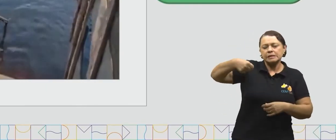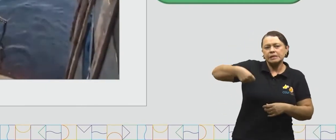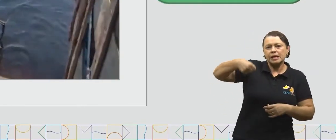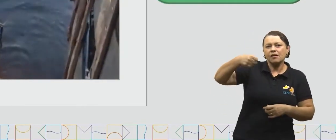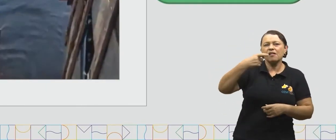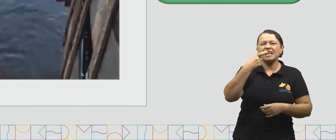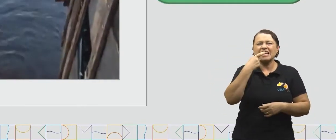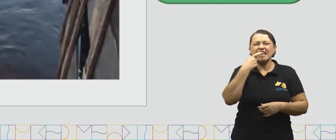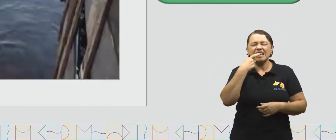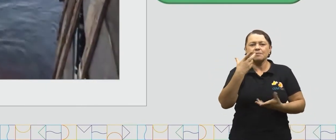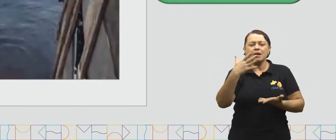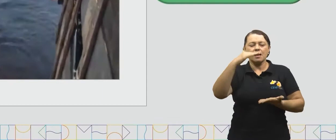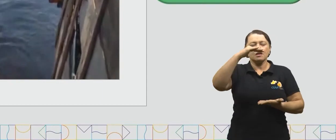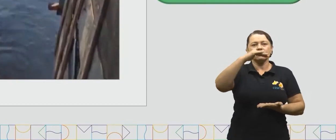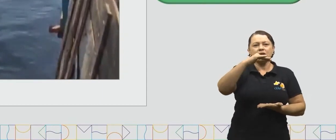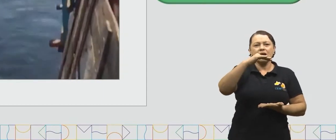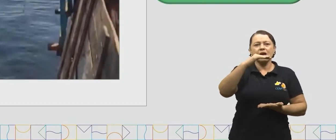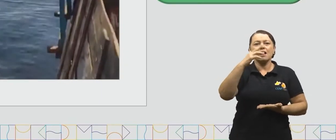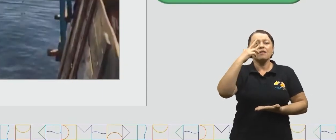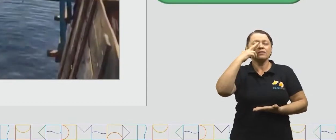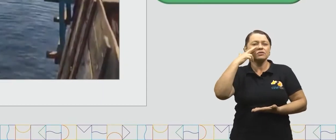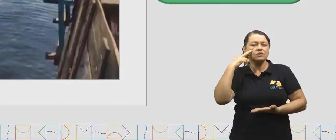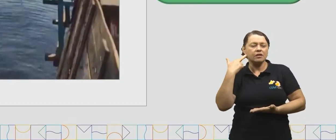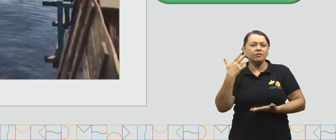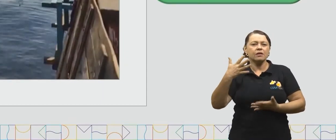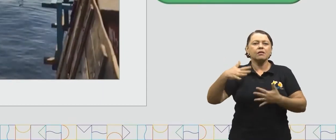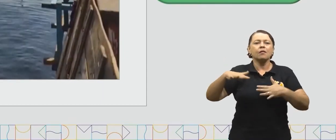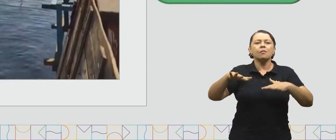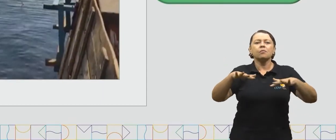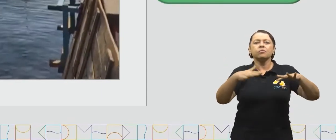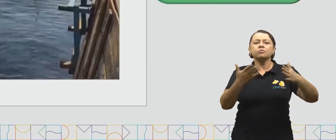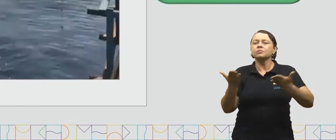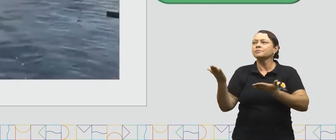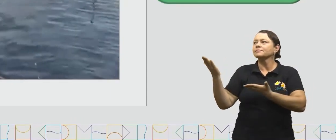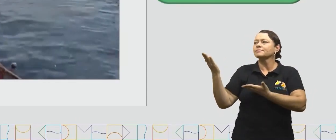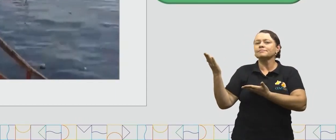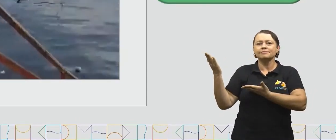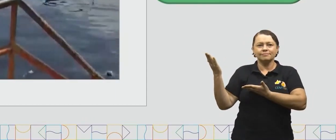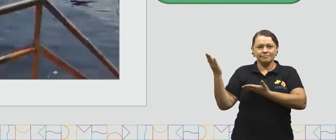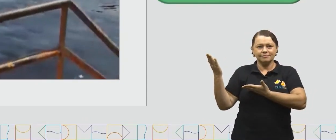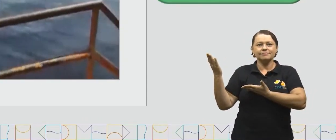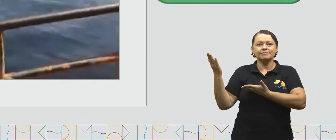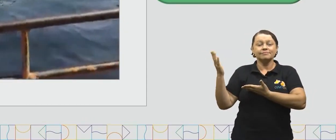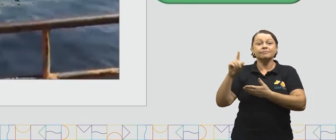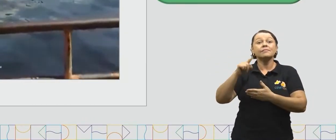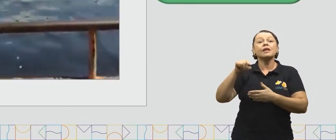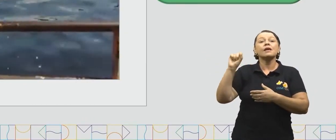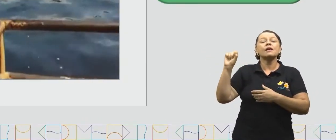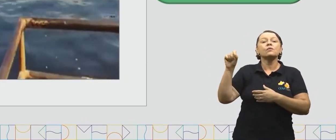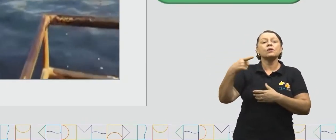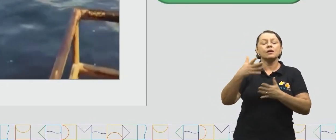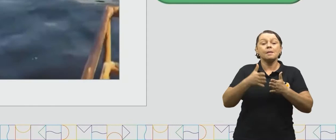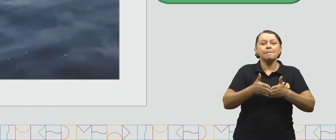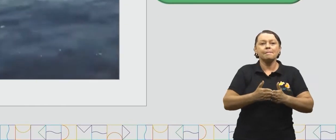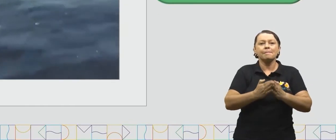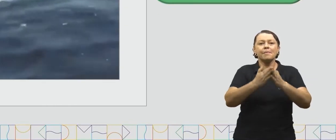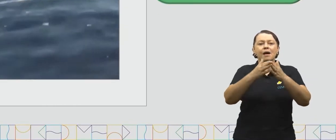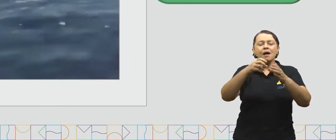garrafas PET que boiam na água. Elas provavelmente são provenientes de